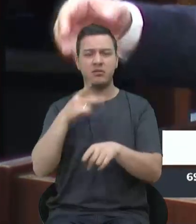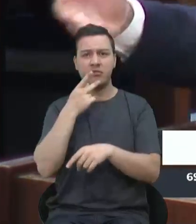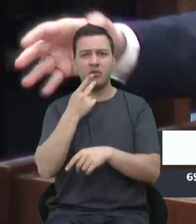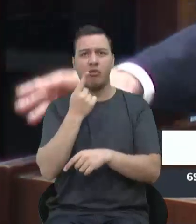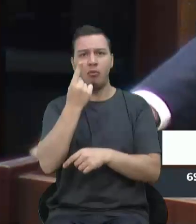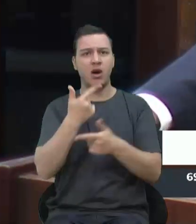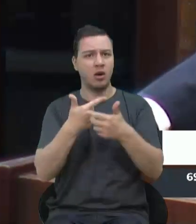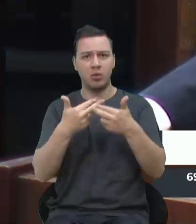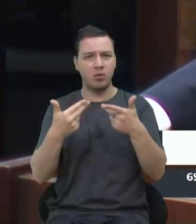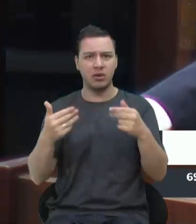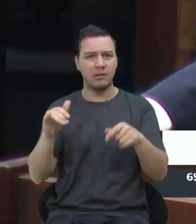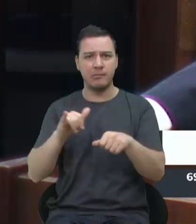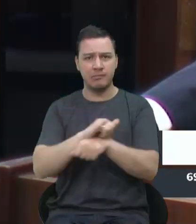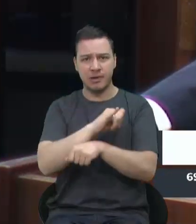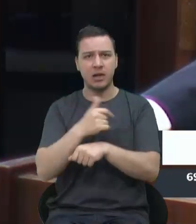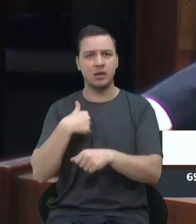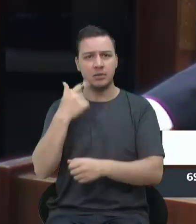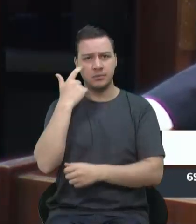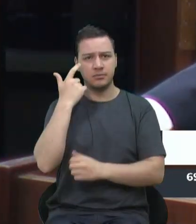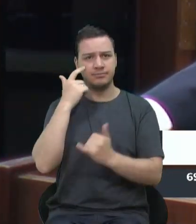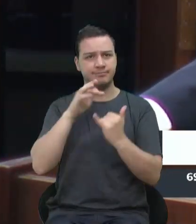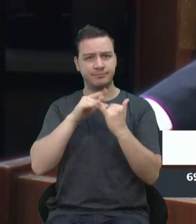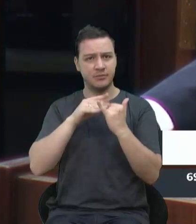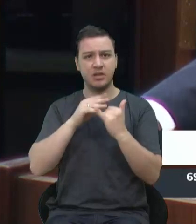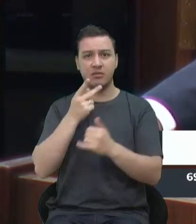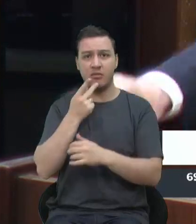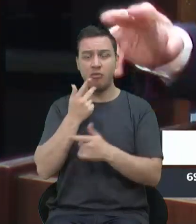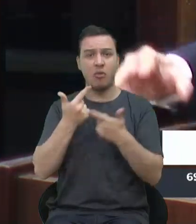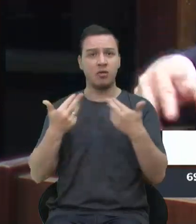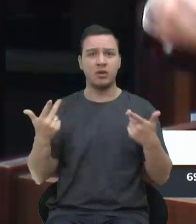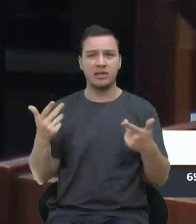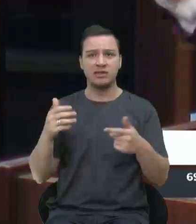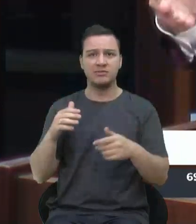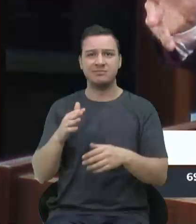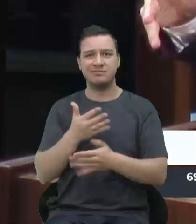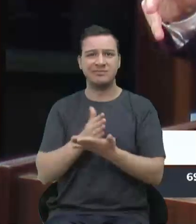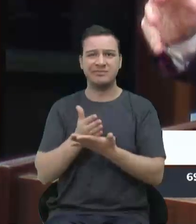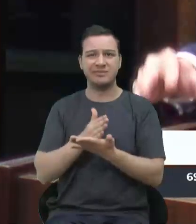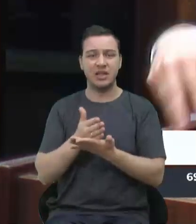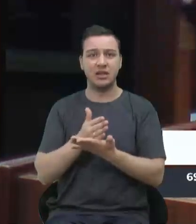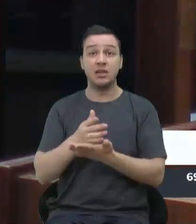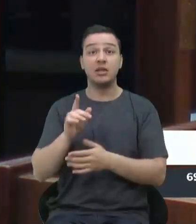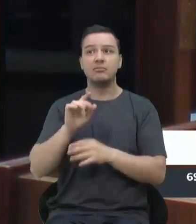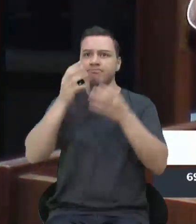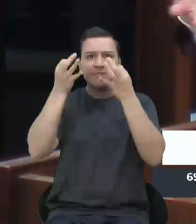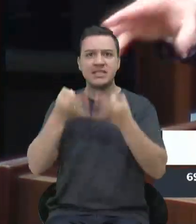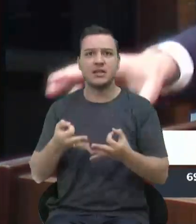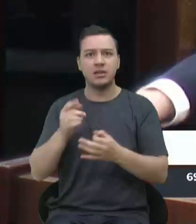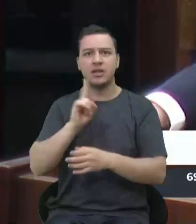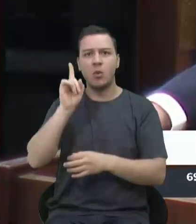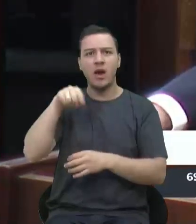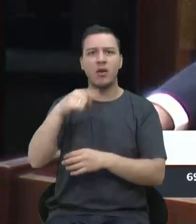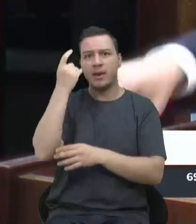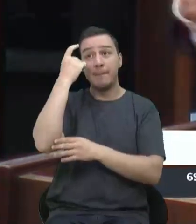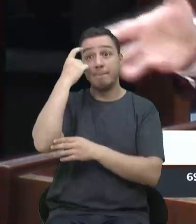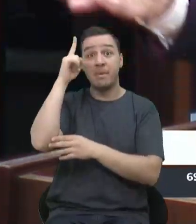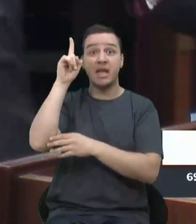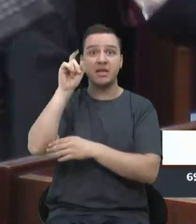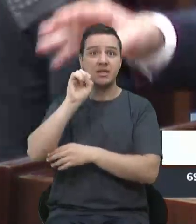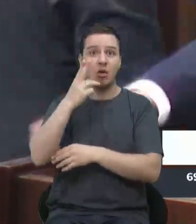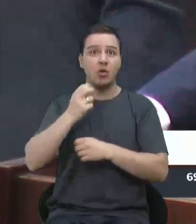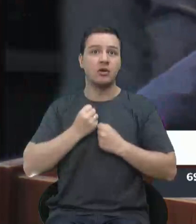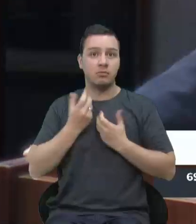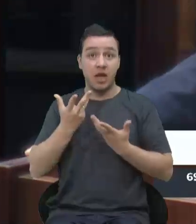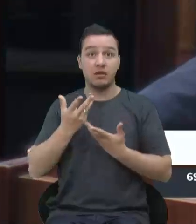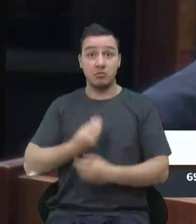uma colocação absolutamente infeliz. E certamente não é o que ele pensa, não é o que ele expressa, e a sua vida